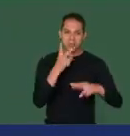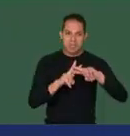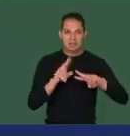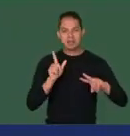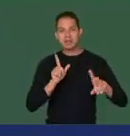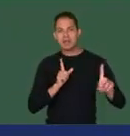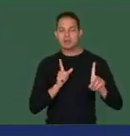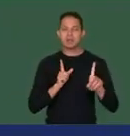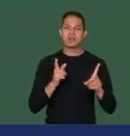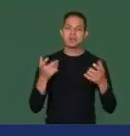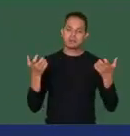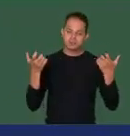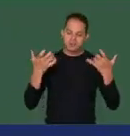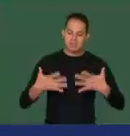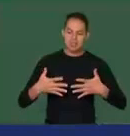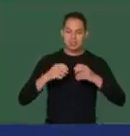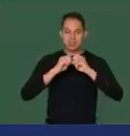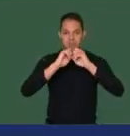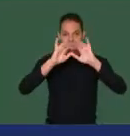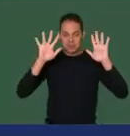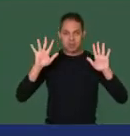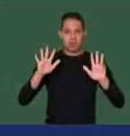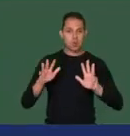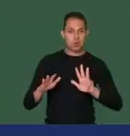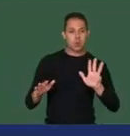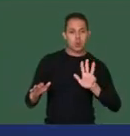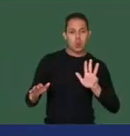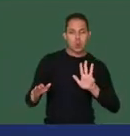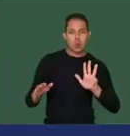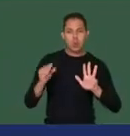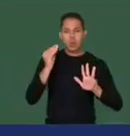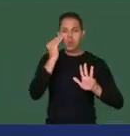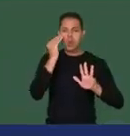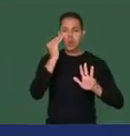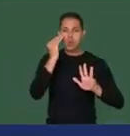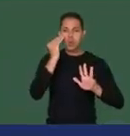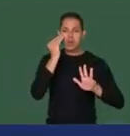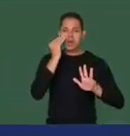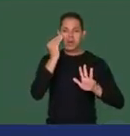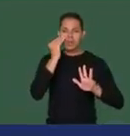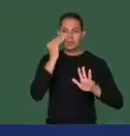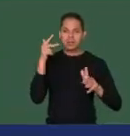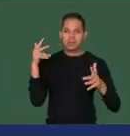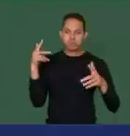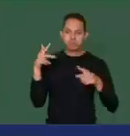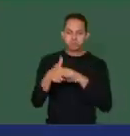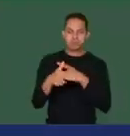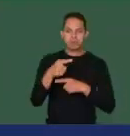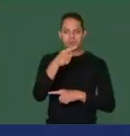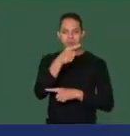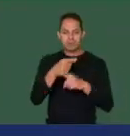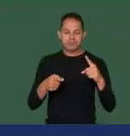vamos esclarecer esse fato. Mesmo que Lula tente medir esse Congresso com a sua